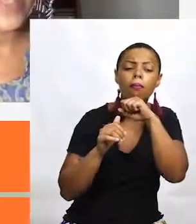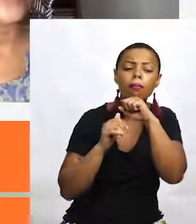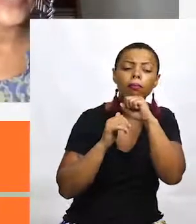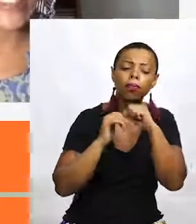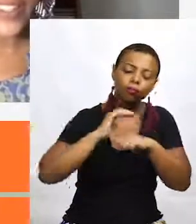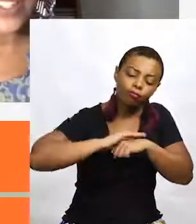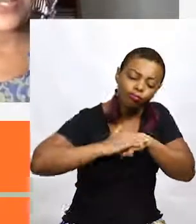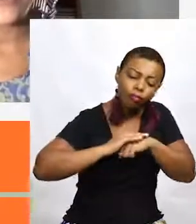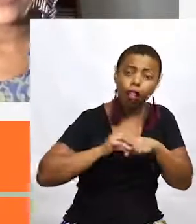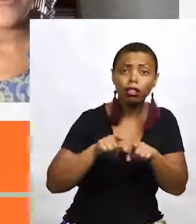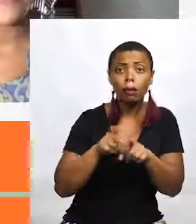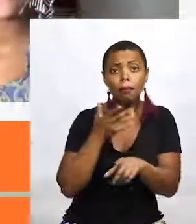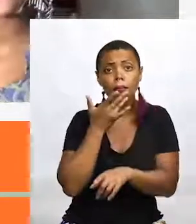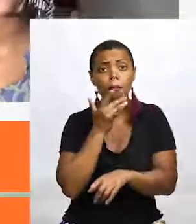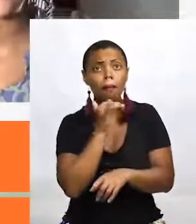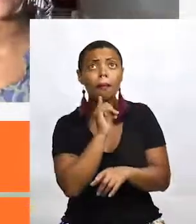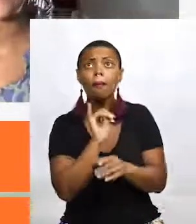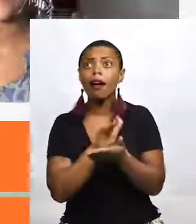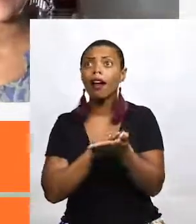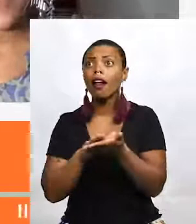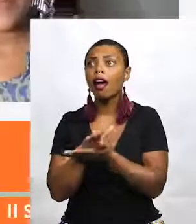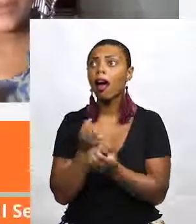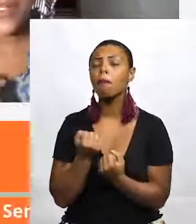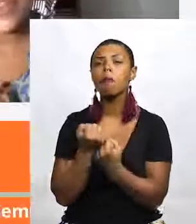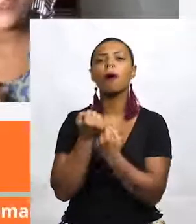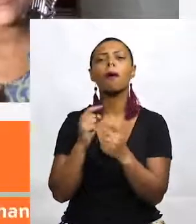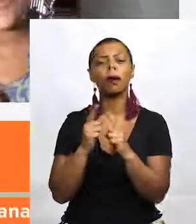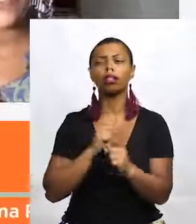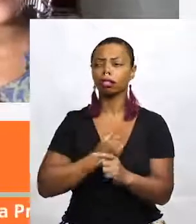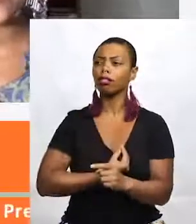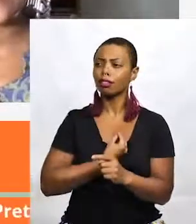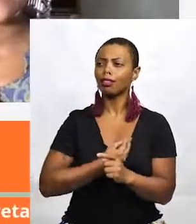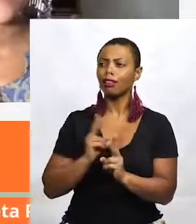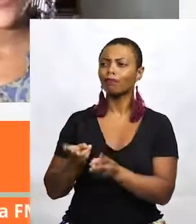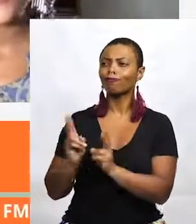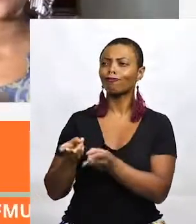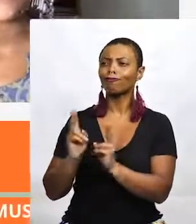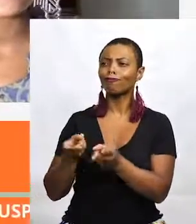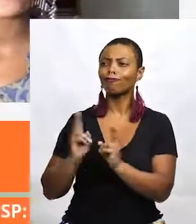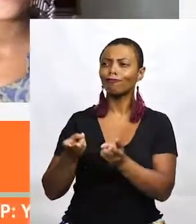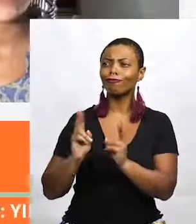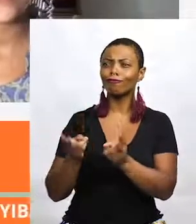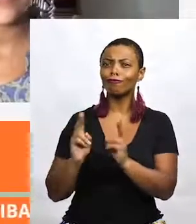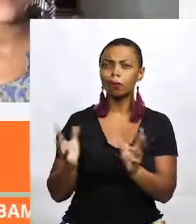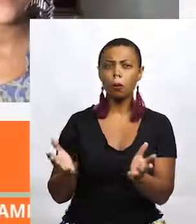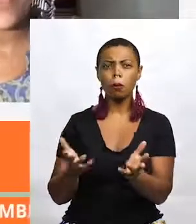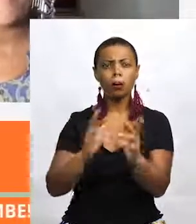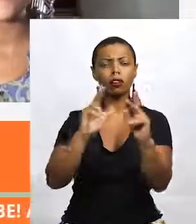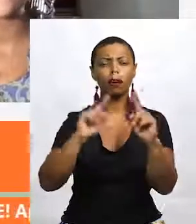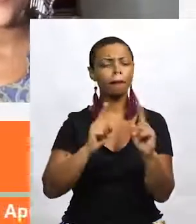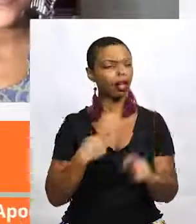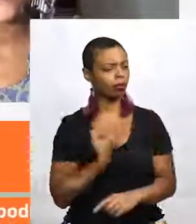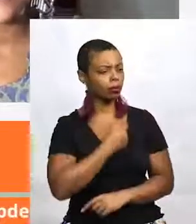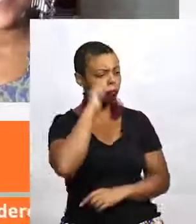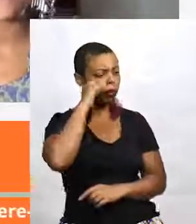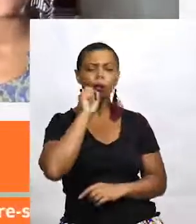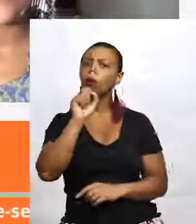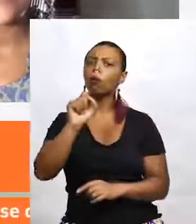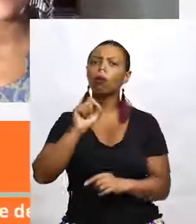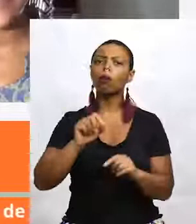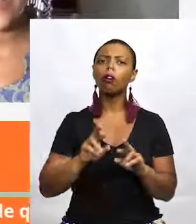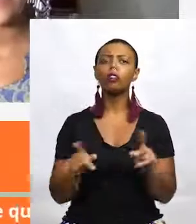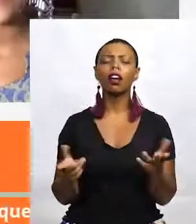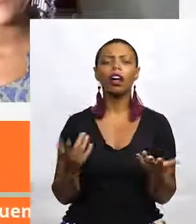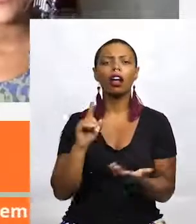pai? Estavas lá, já fazendo a diferença, mas para nós pretos, o que é essa diferença? Para nós que